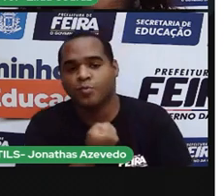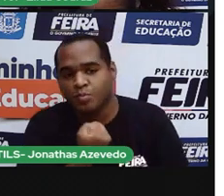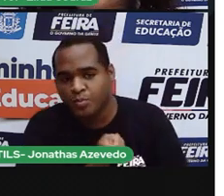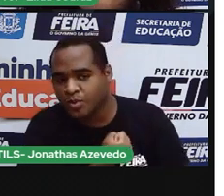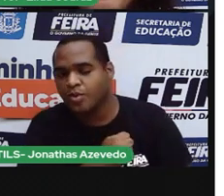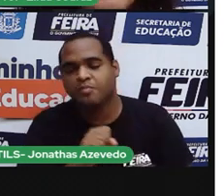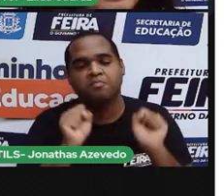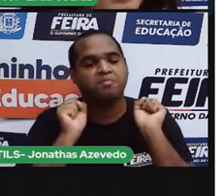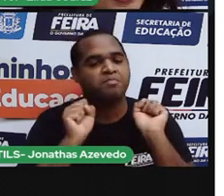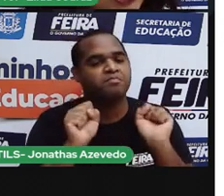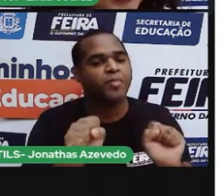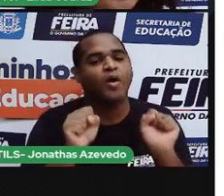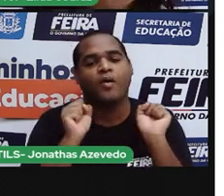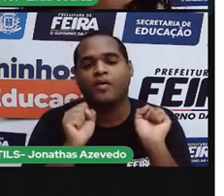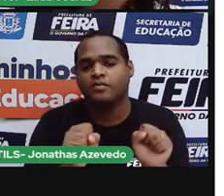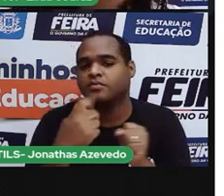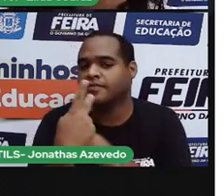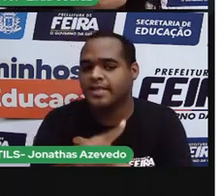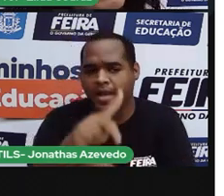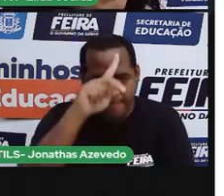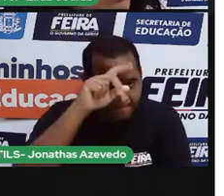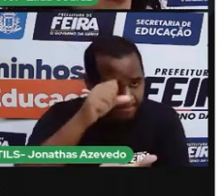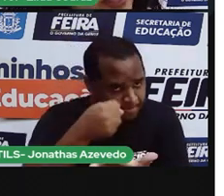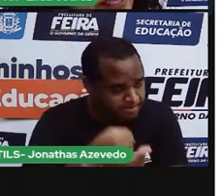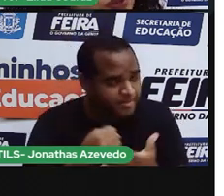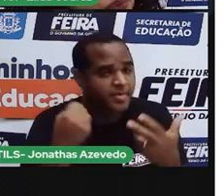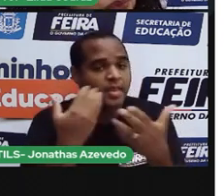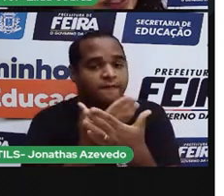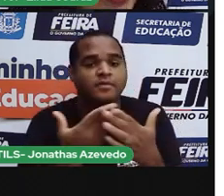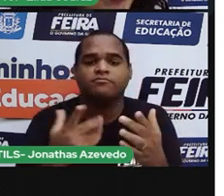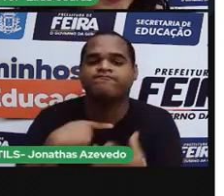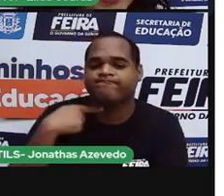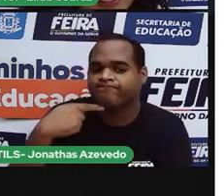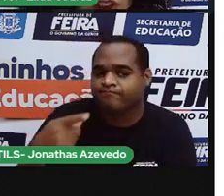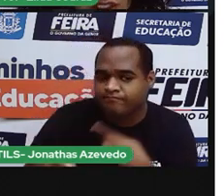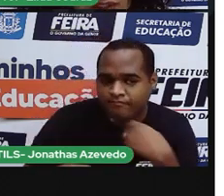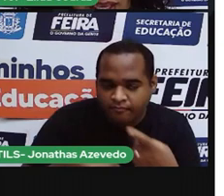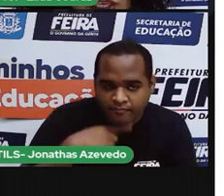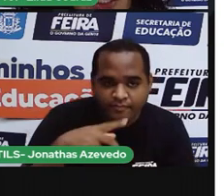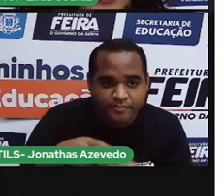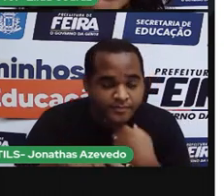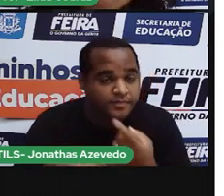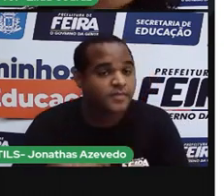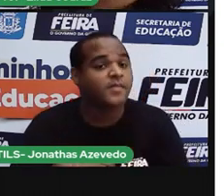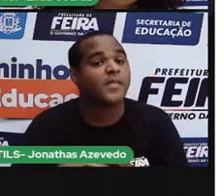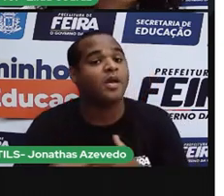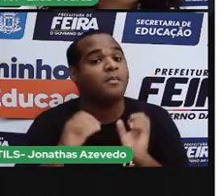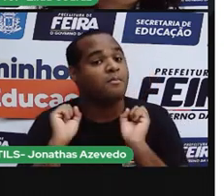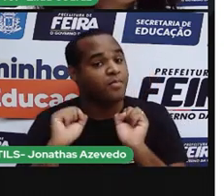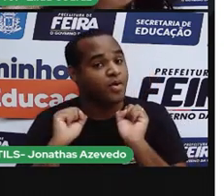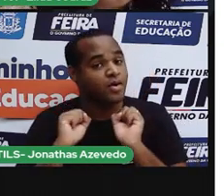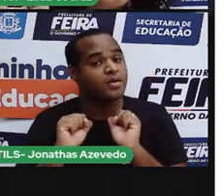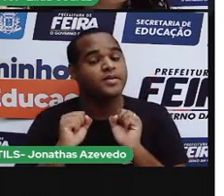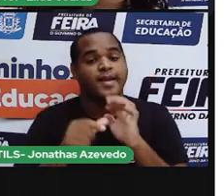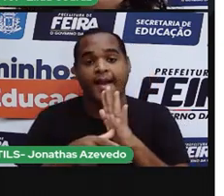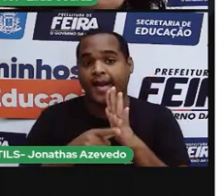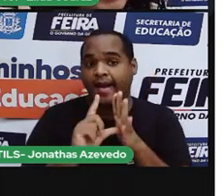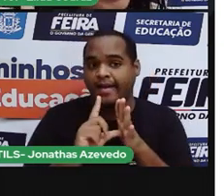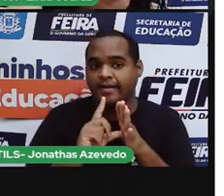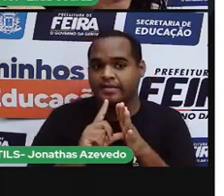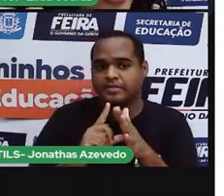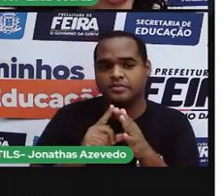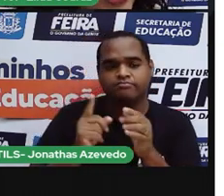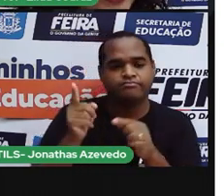números. Você vai decidir. Se você ficou na dúvida sobre as estratégias, você pode retornar à